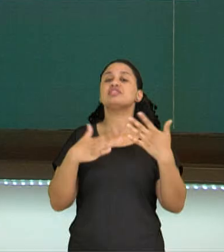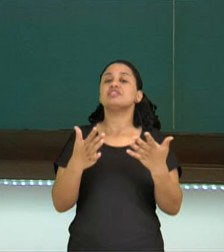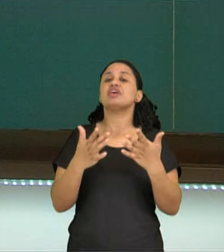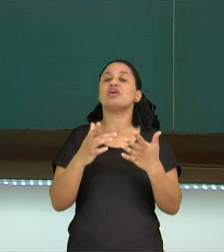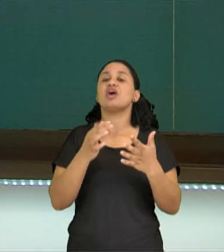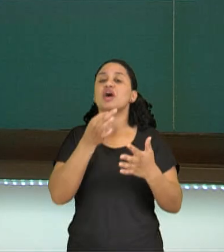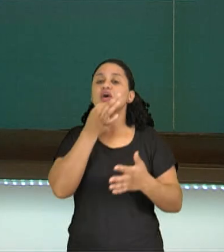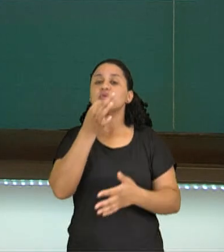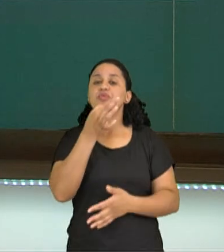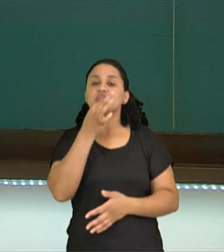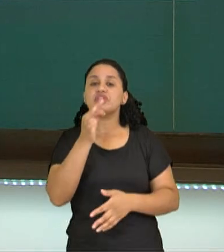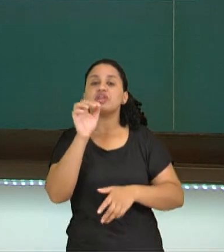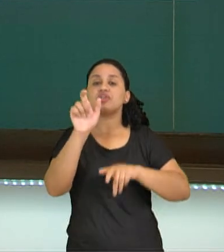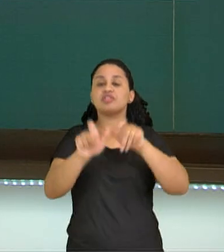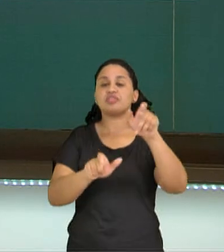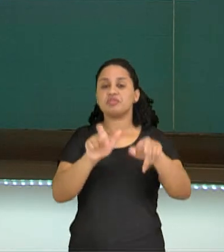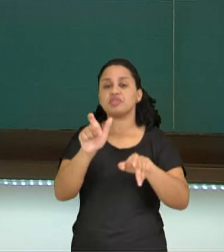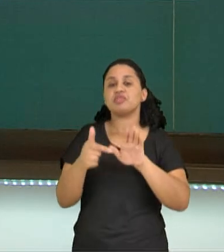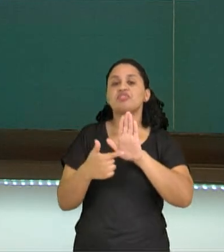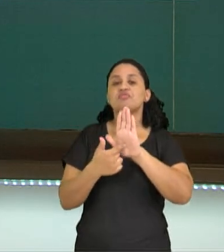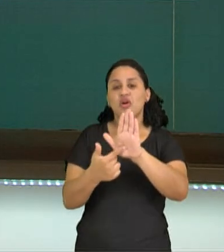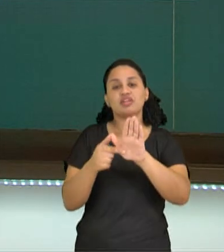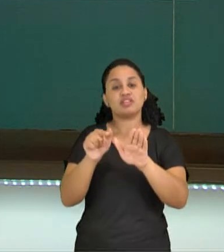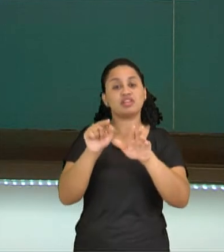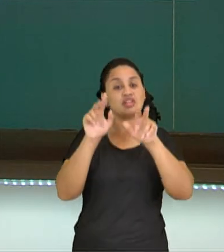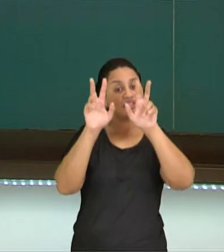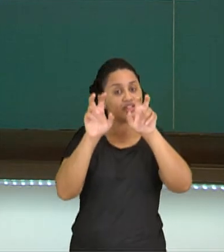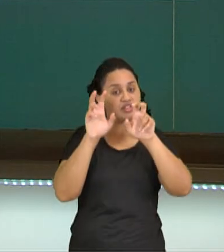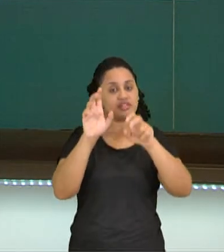a opinião da pessoa sobre o assunto.